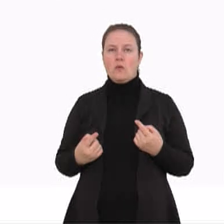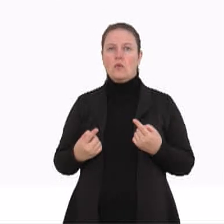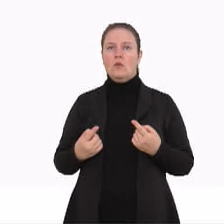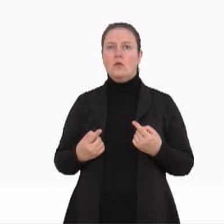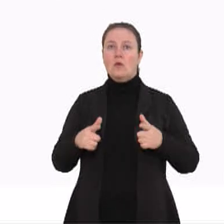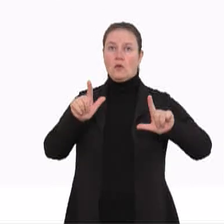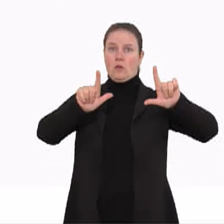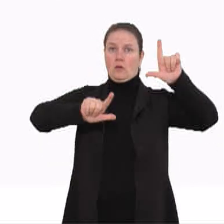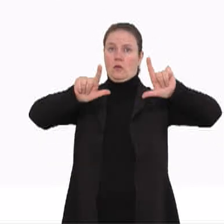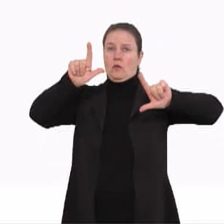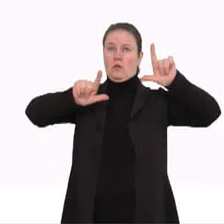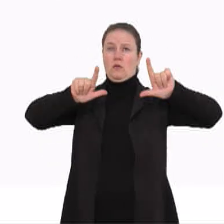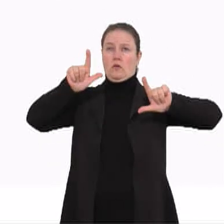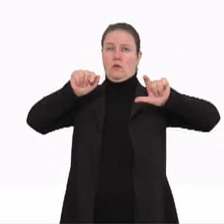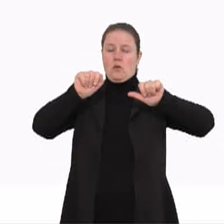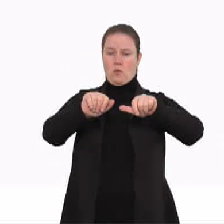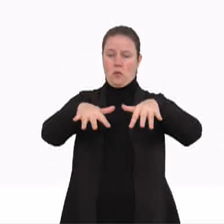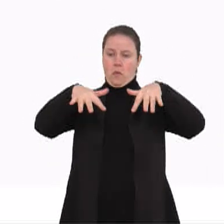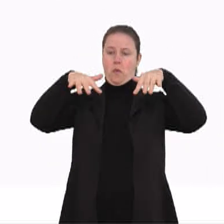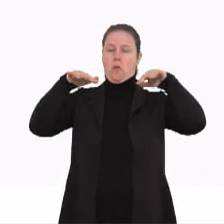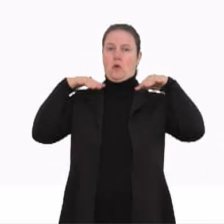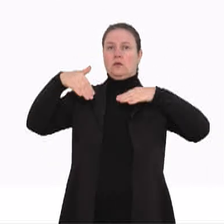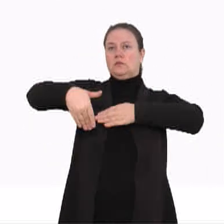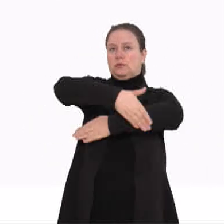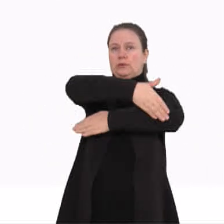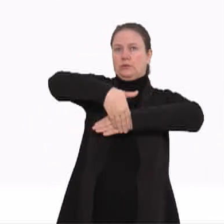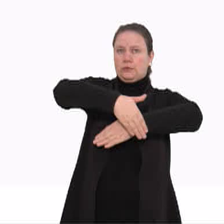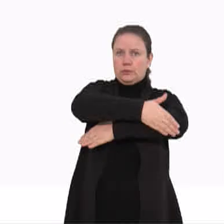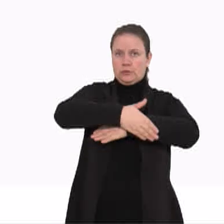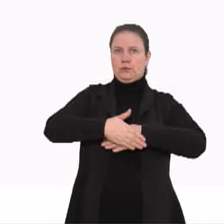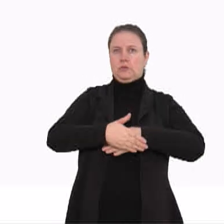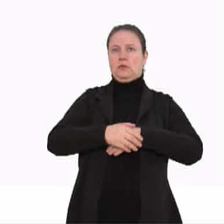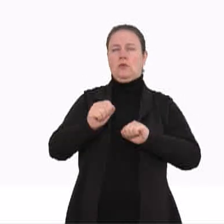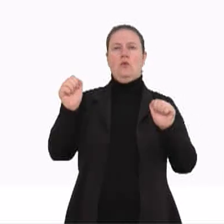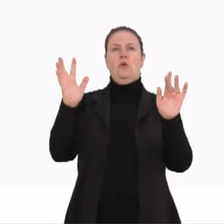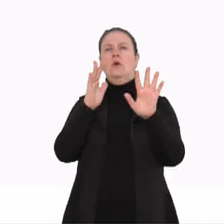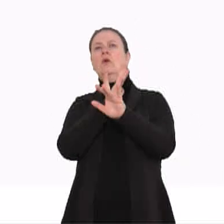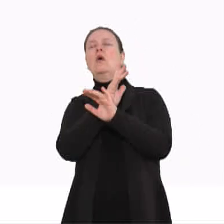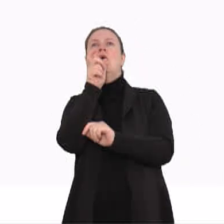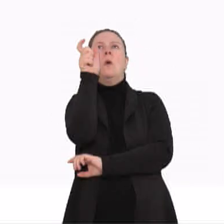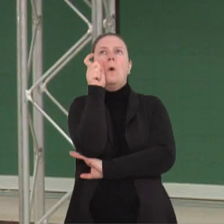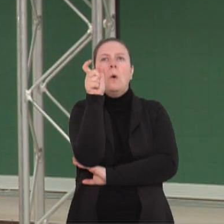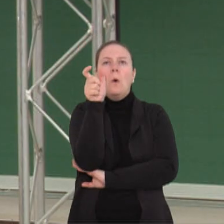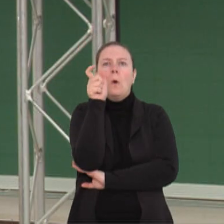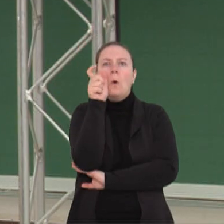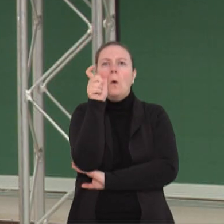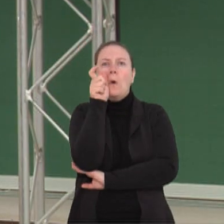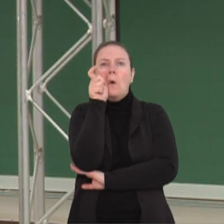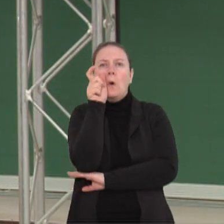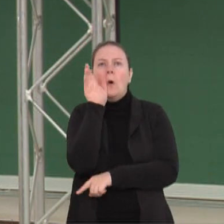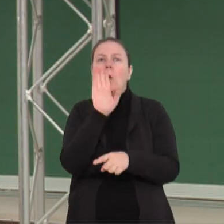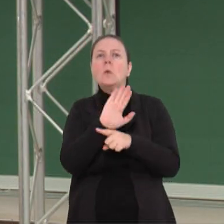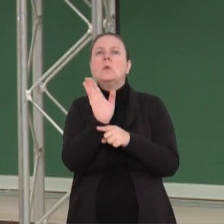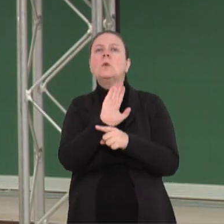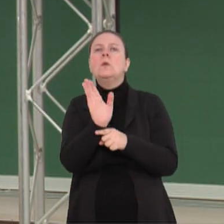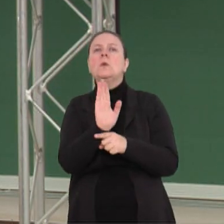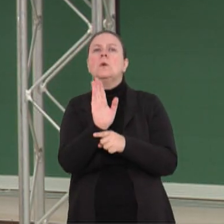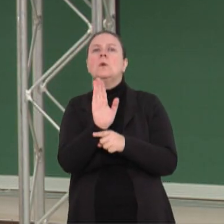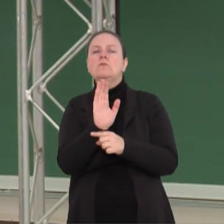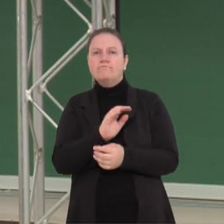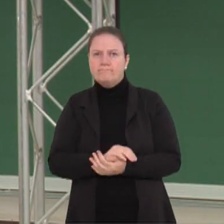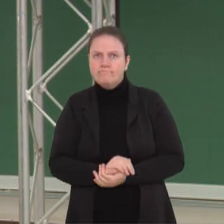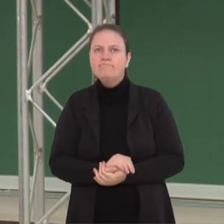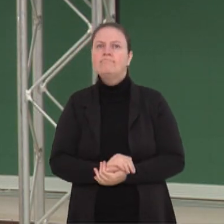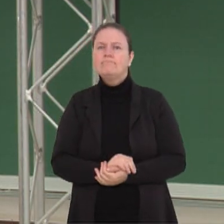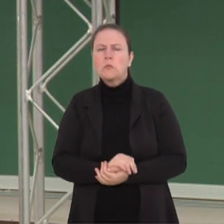essa TV já está na rua, com um monte de gente assistindo a esse evento.